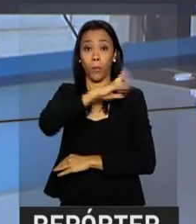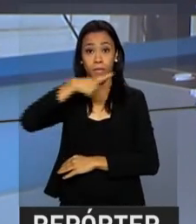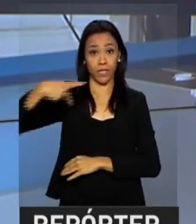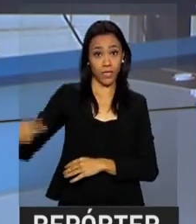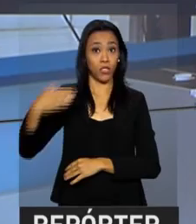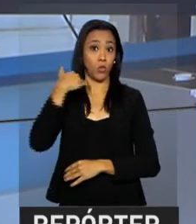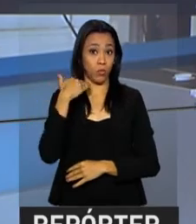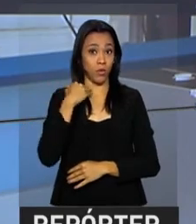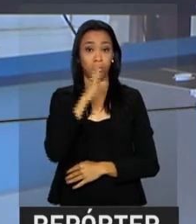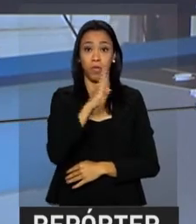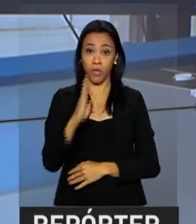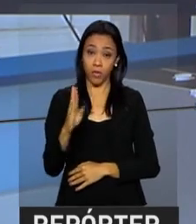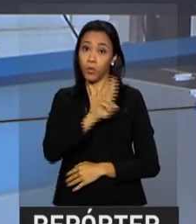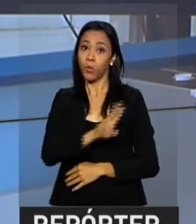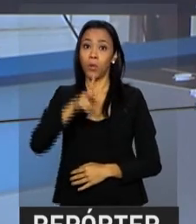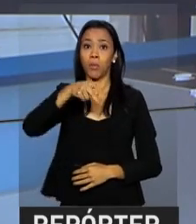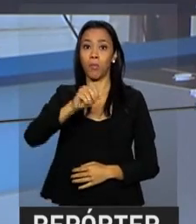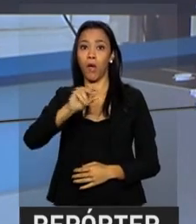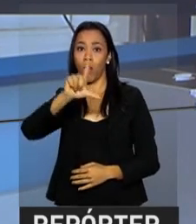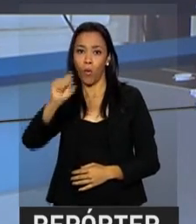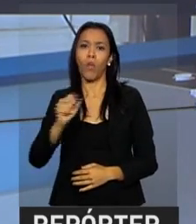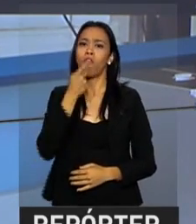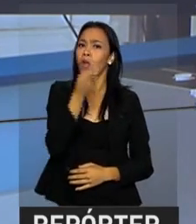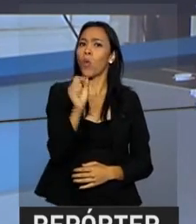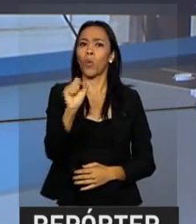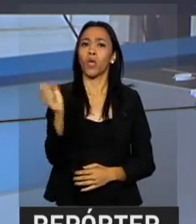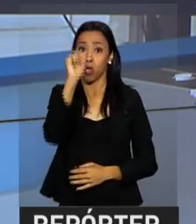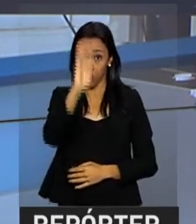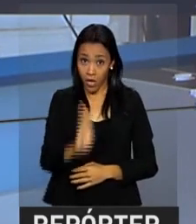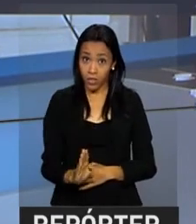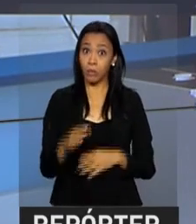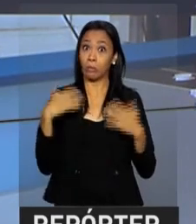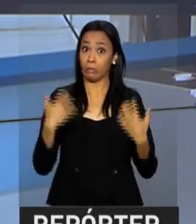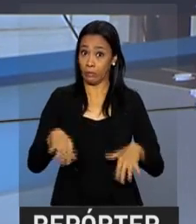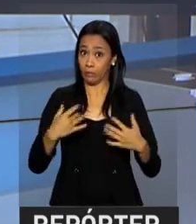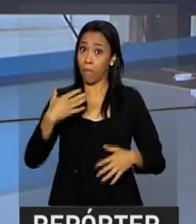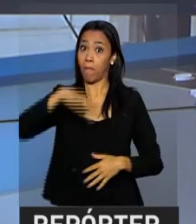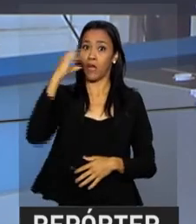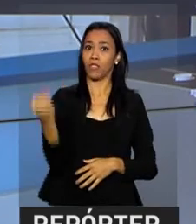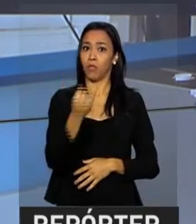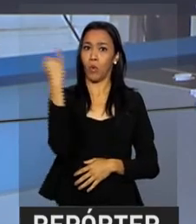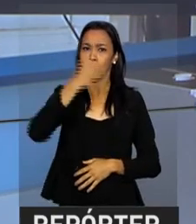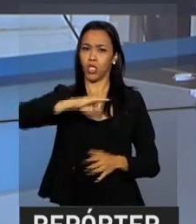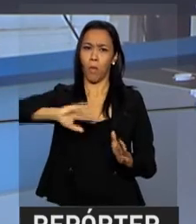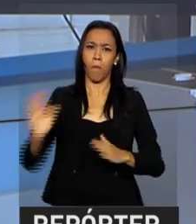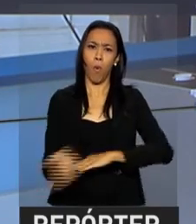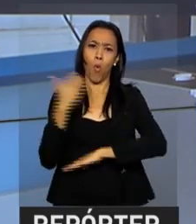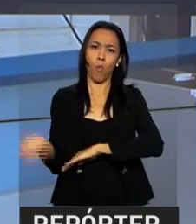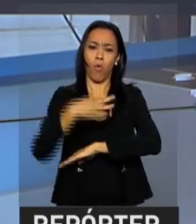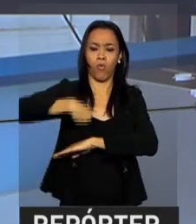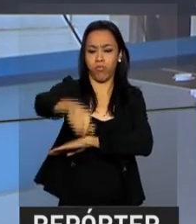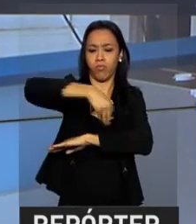O presidente do Banco do Brasil, Paulo Rogério Caffarelli, afirmou que o Brasil está entre os países mais importantes na produção agrícola